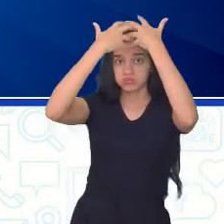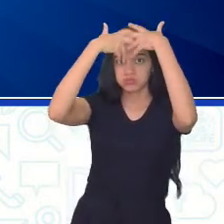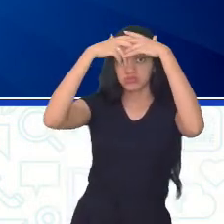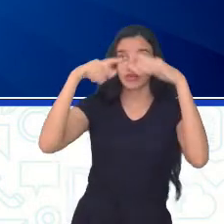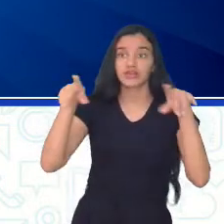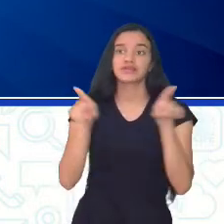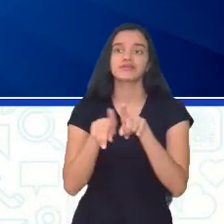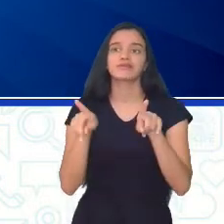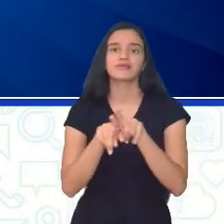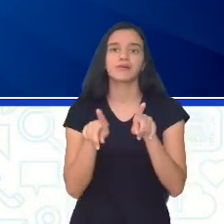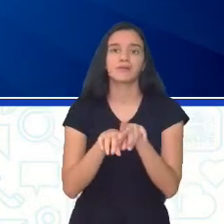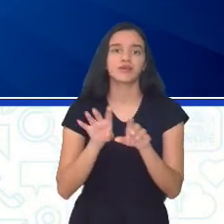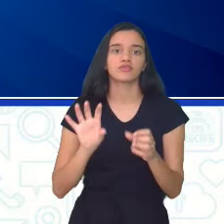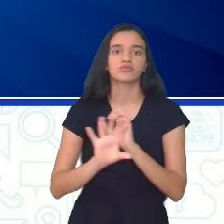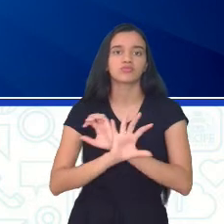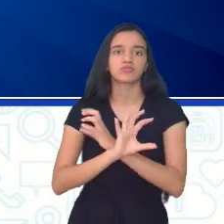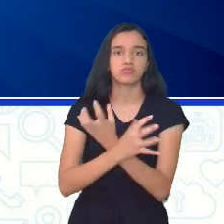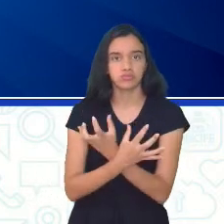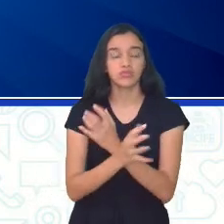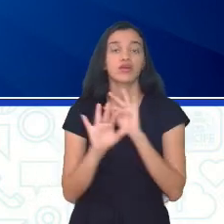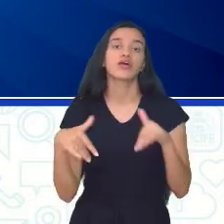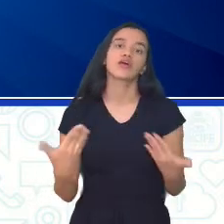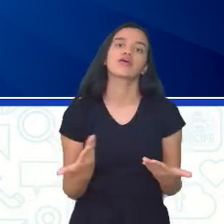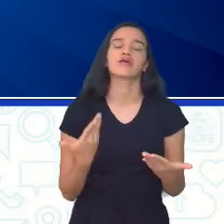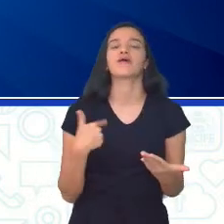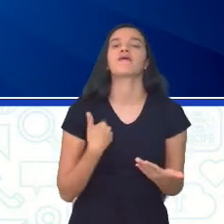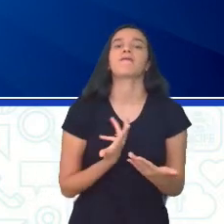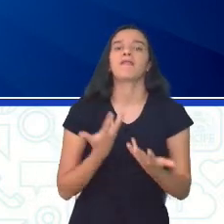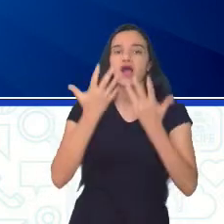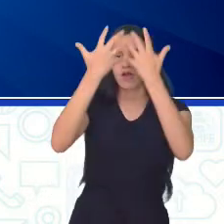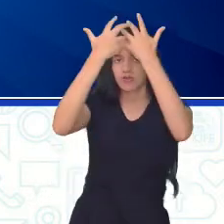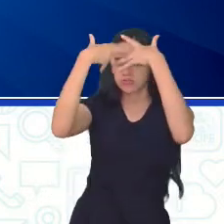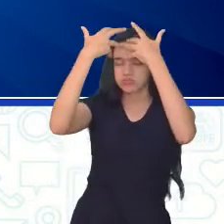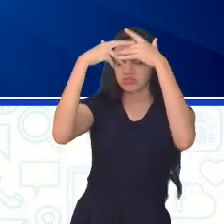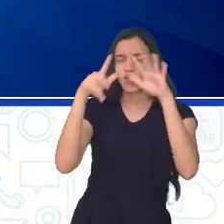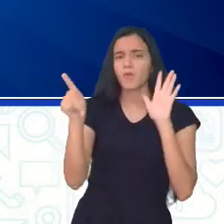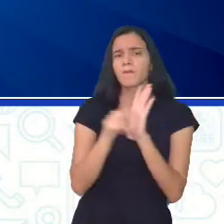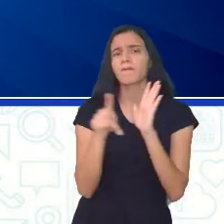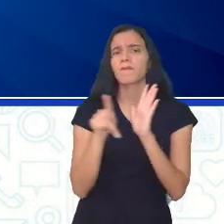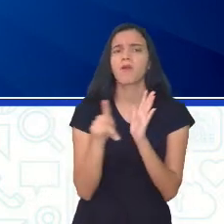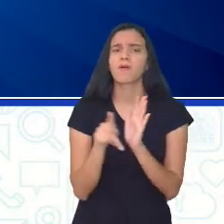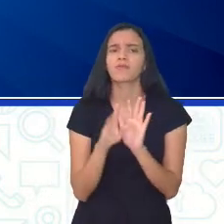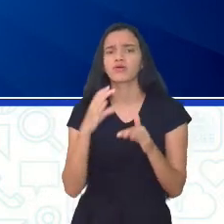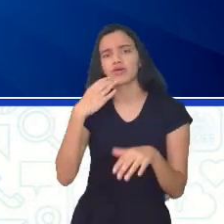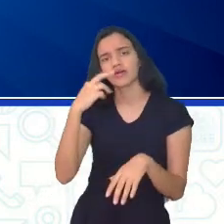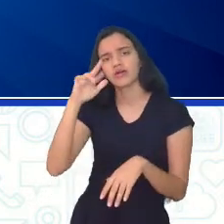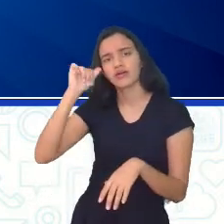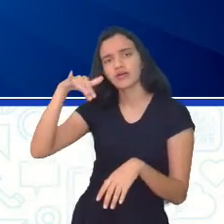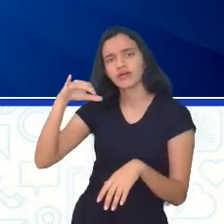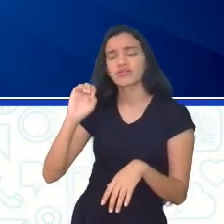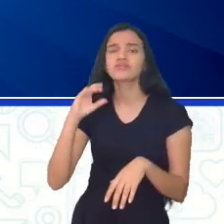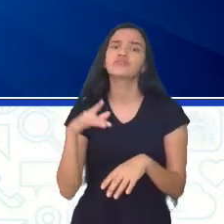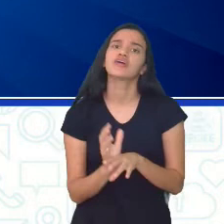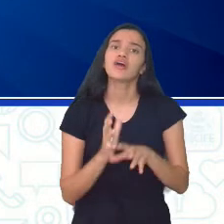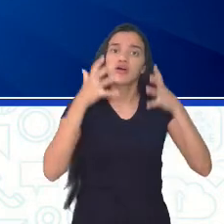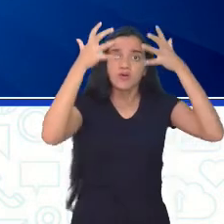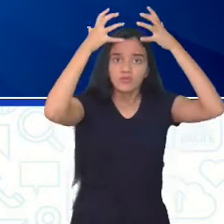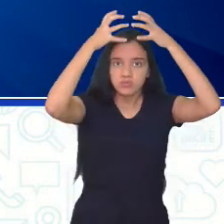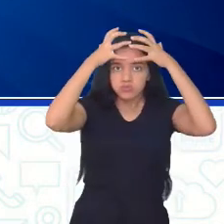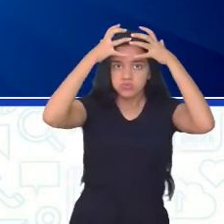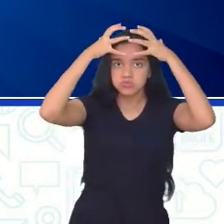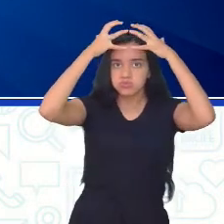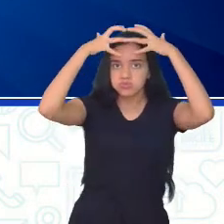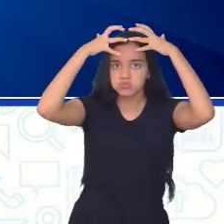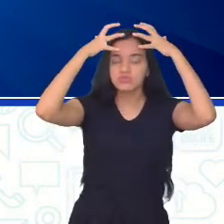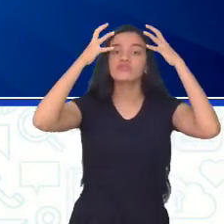nervos espinhais. Nesse caso aí, os nervos cranianos, como o próprio nome já está dizendo, a gente vai saber que está lá no crânio, lá